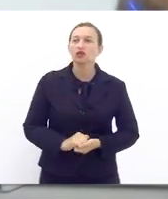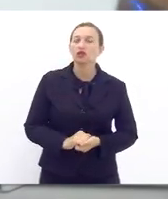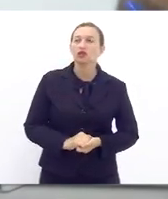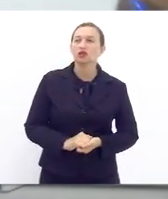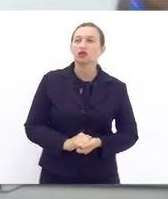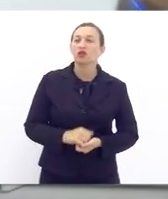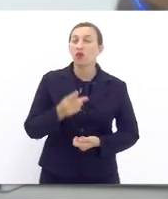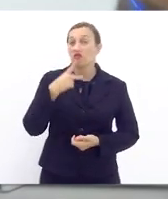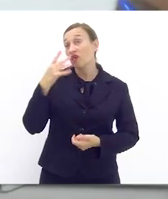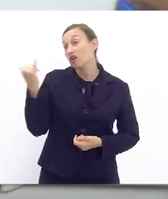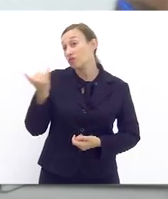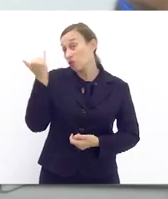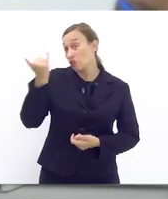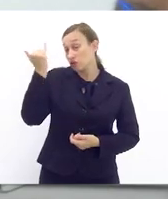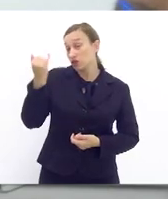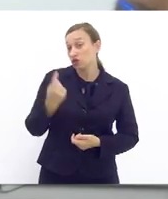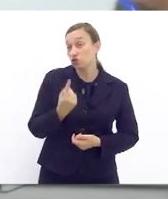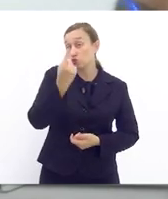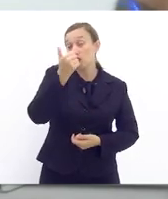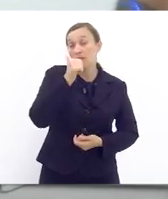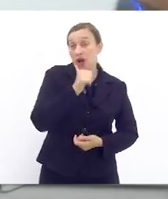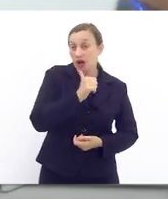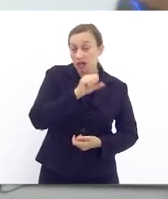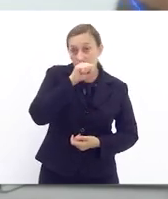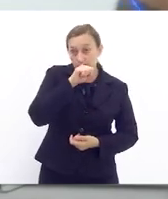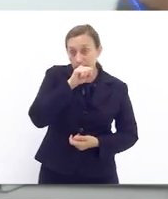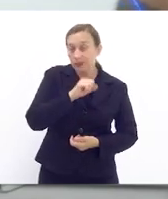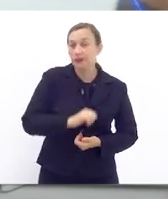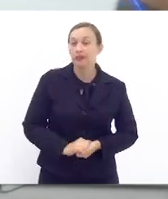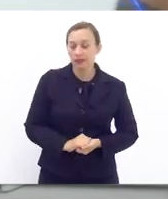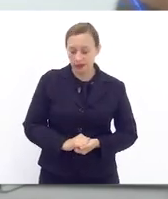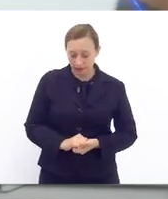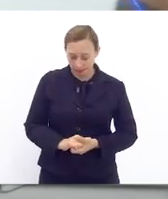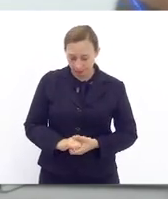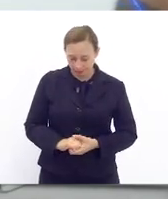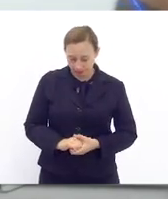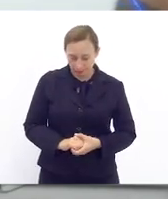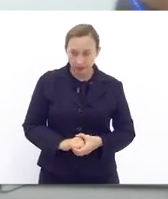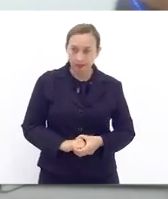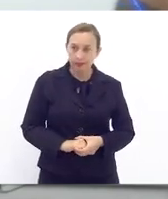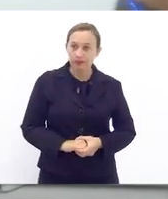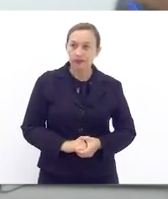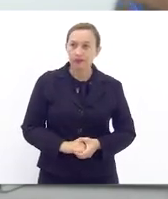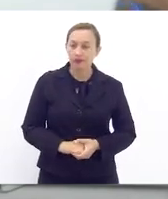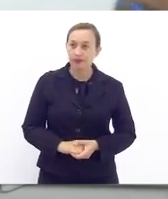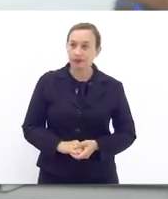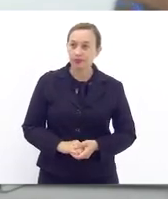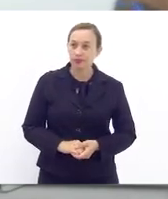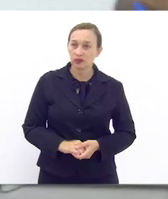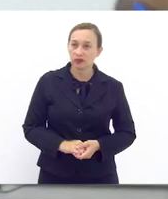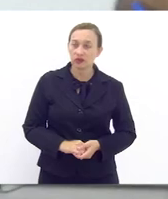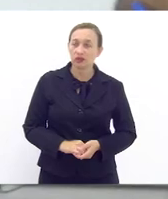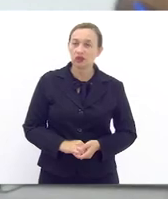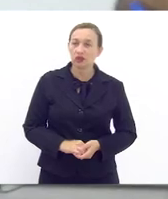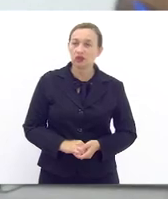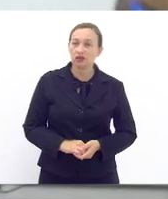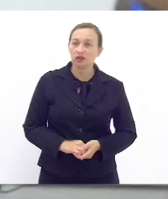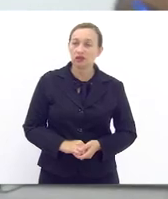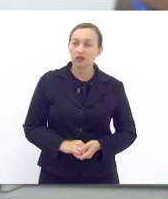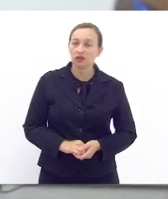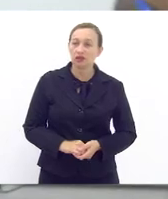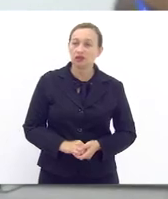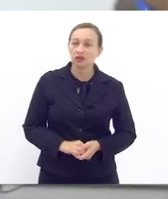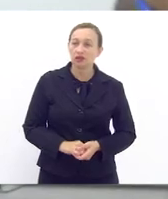uma fala muito importante de uma mãe onde ela destaca que ela não teve uma